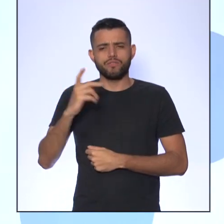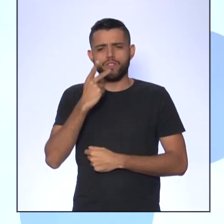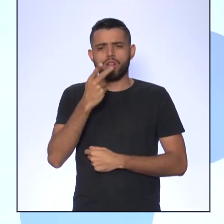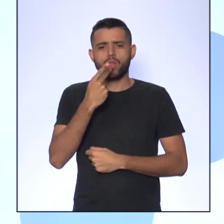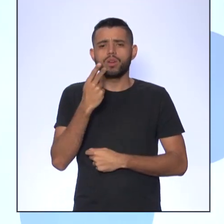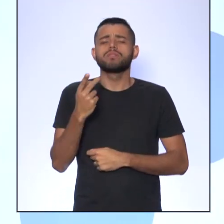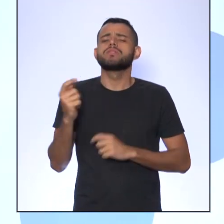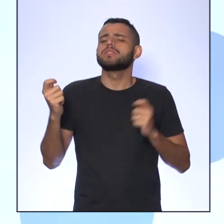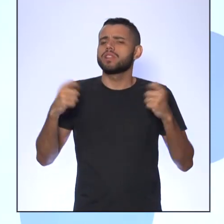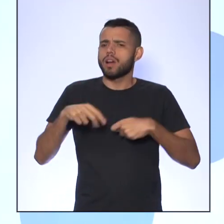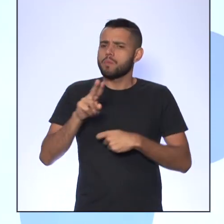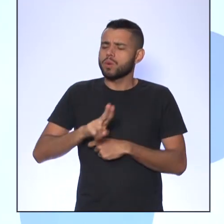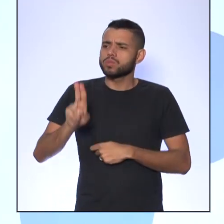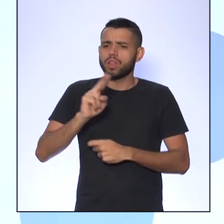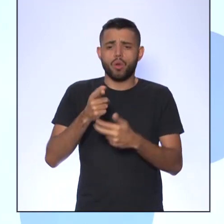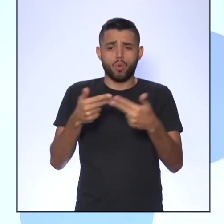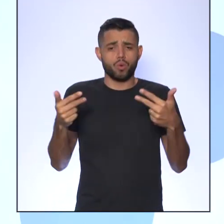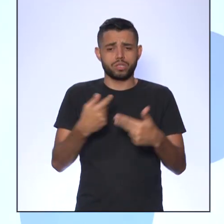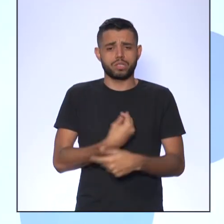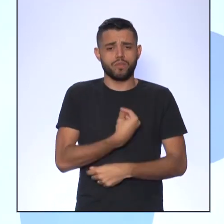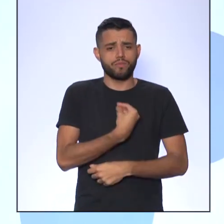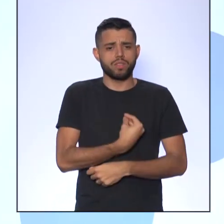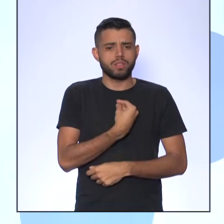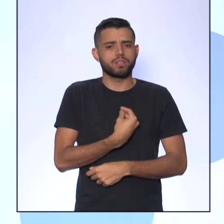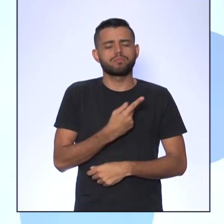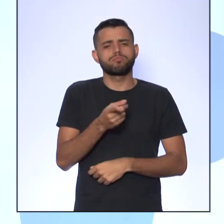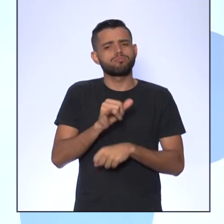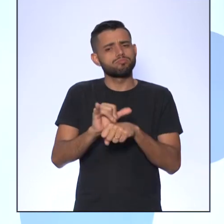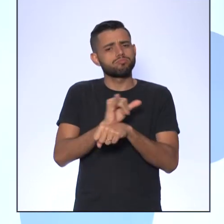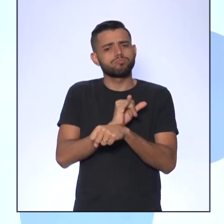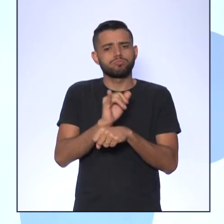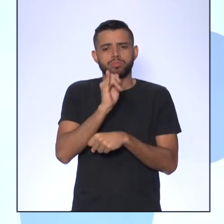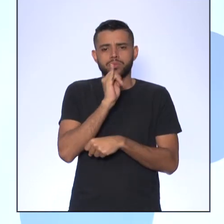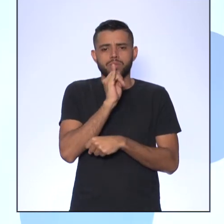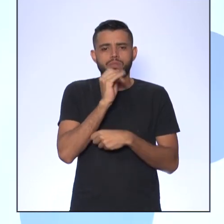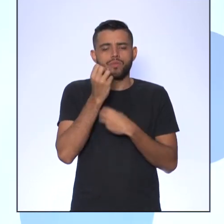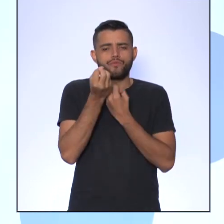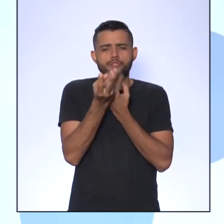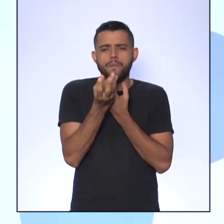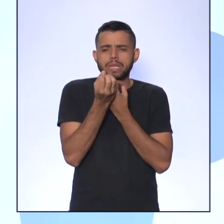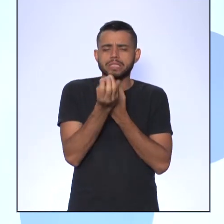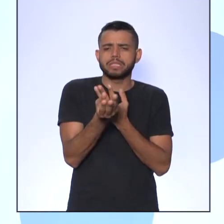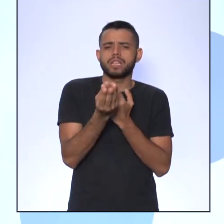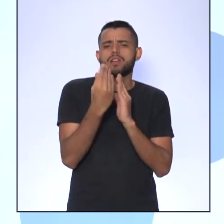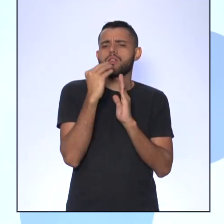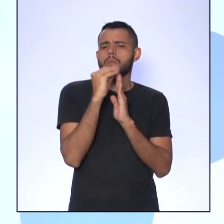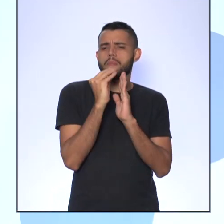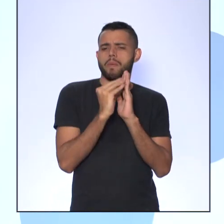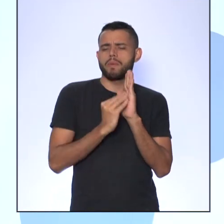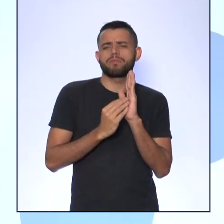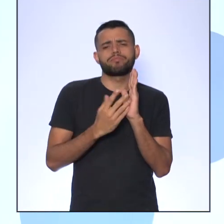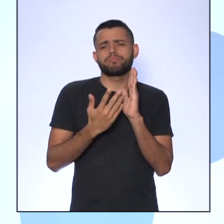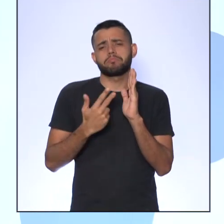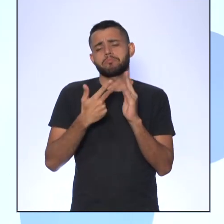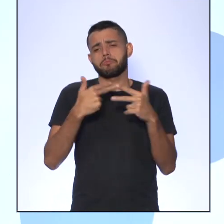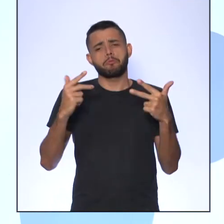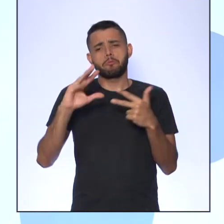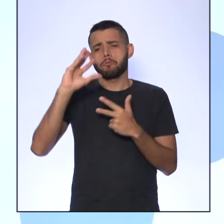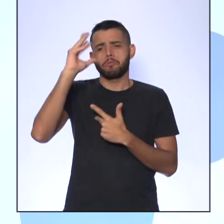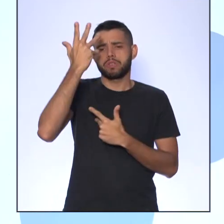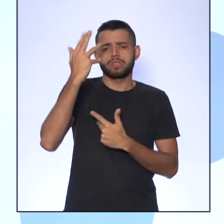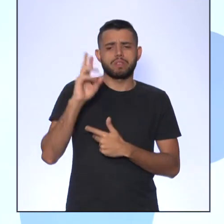para a vida, né? Então a gente pode utilizar essa ferramenta para se tornar um dado, para se tornar um caso aí, né, de alguma coisa,